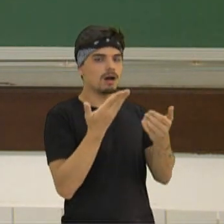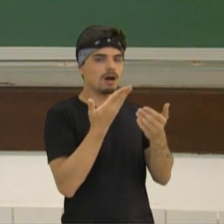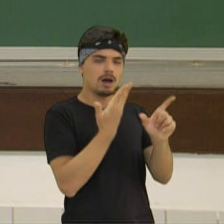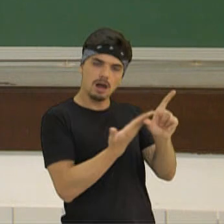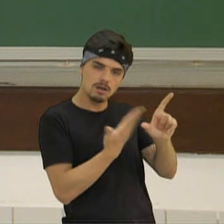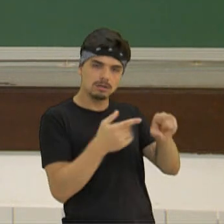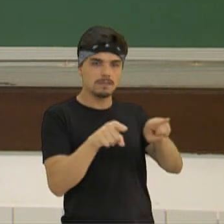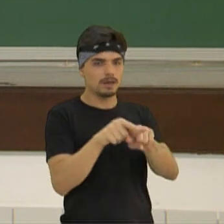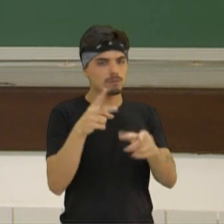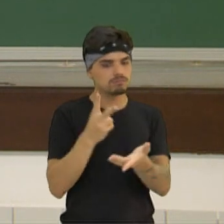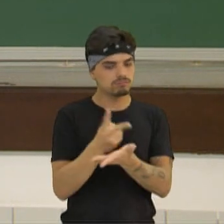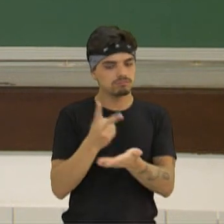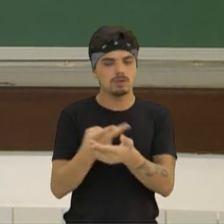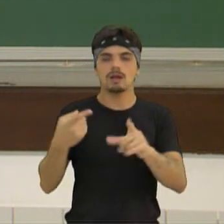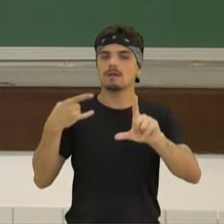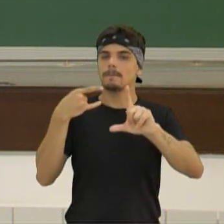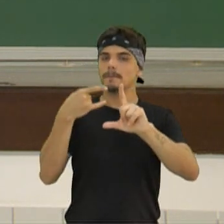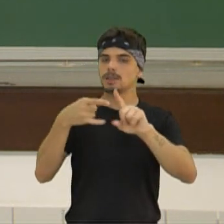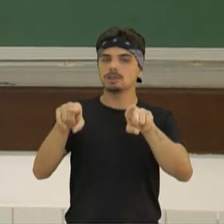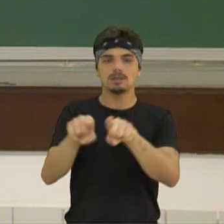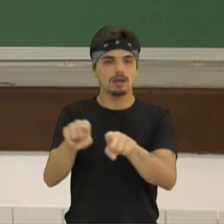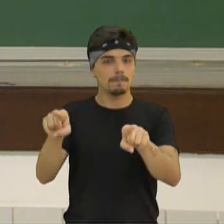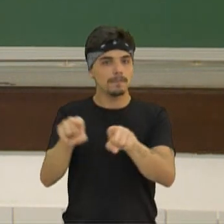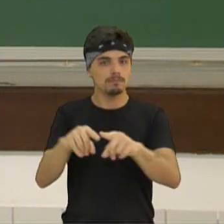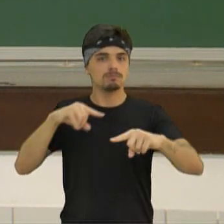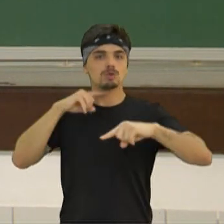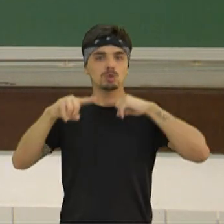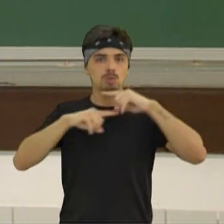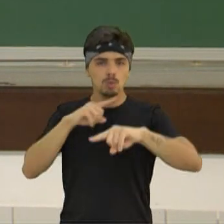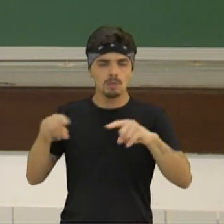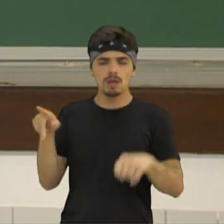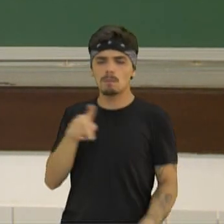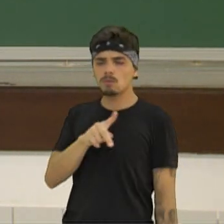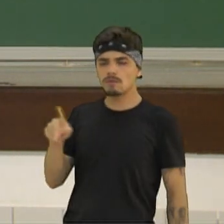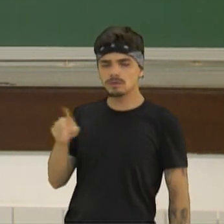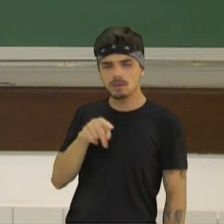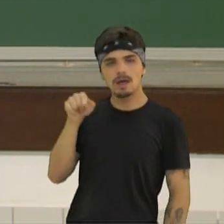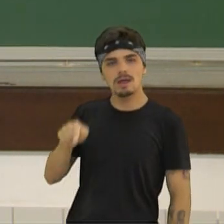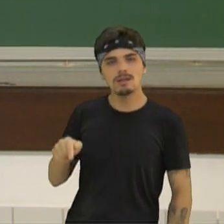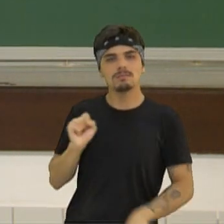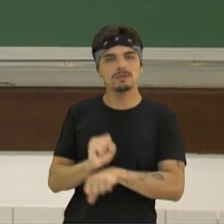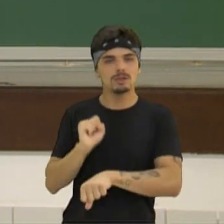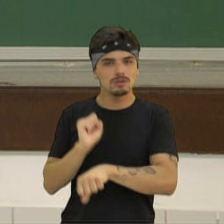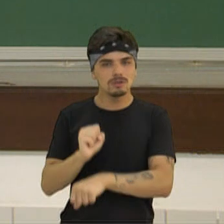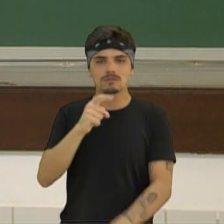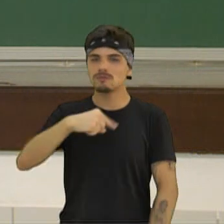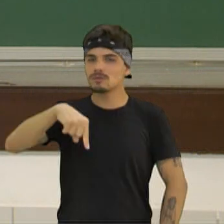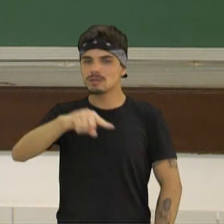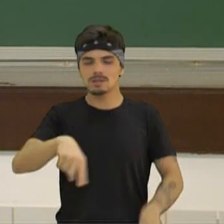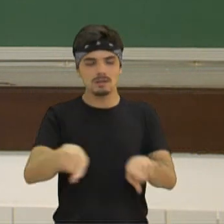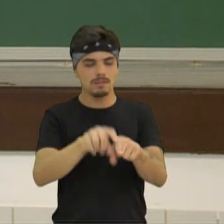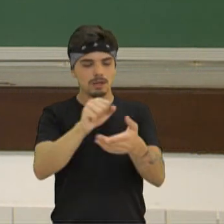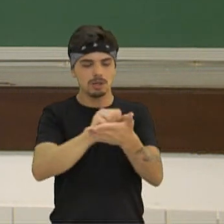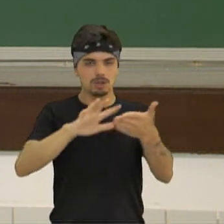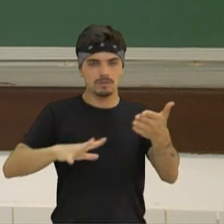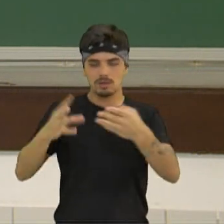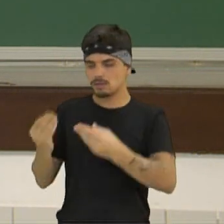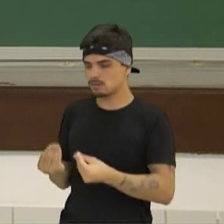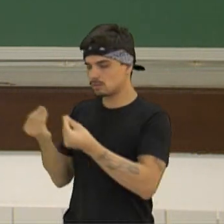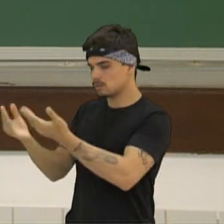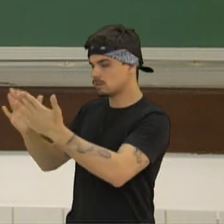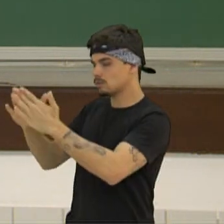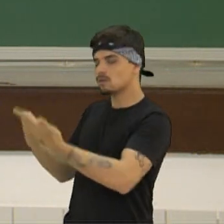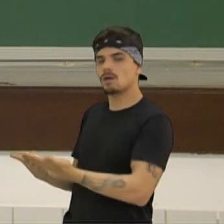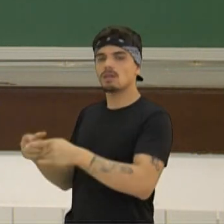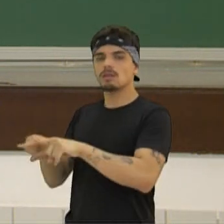o Meet ali para tirar dúvida com o professor tá lá te esperando, gente. E as atividades, entreguem as atividades